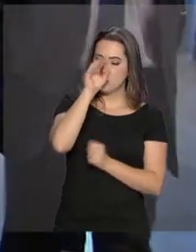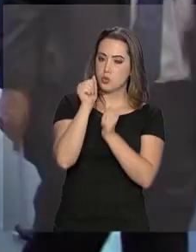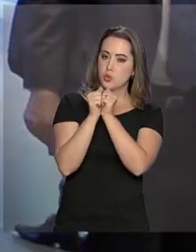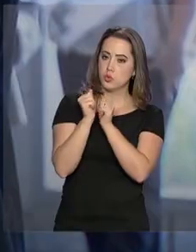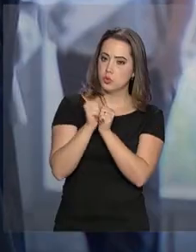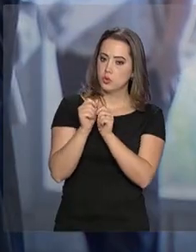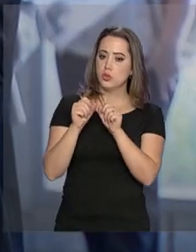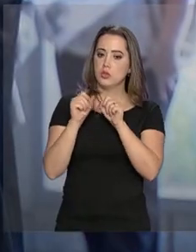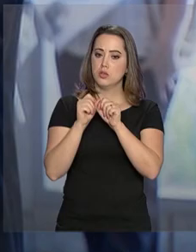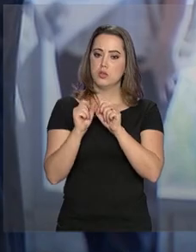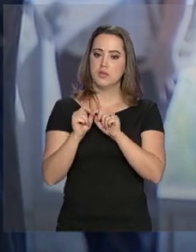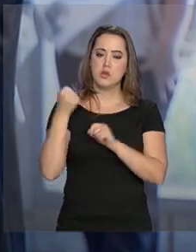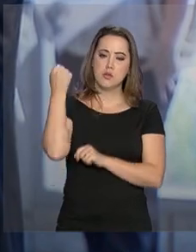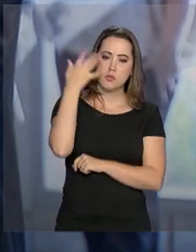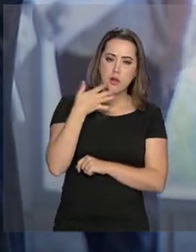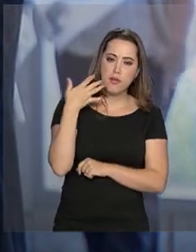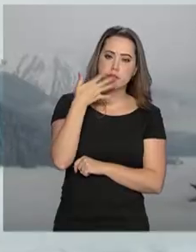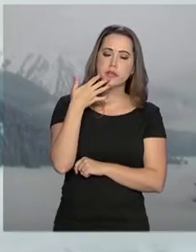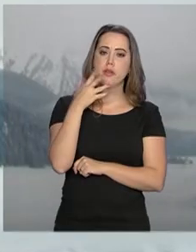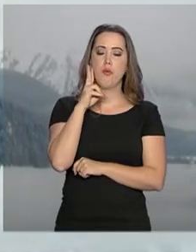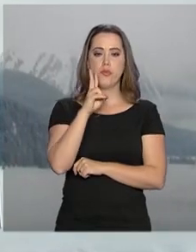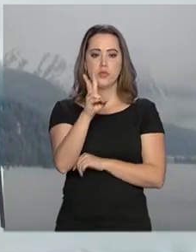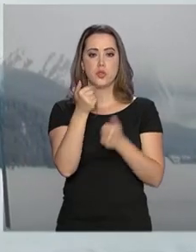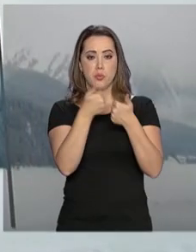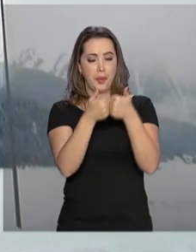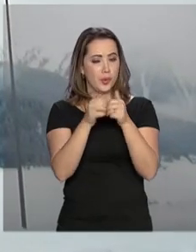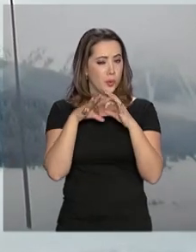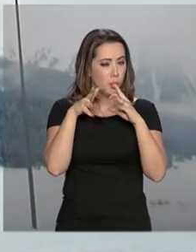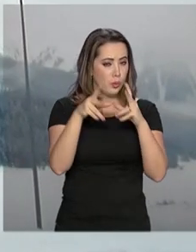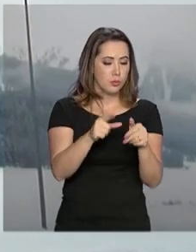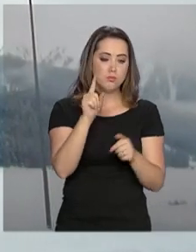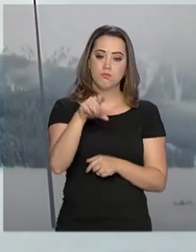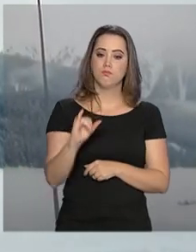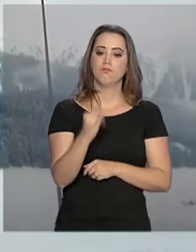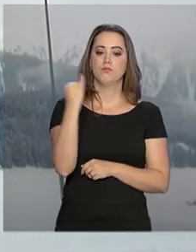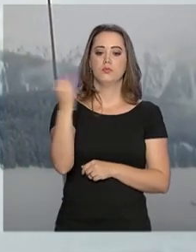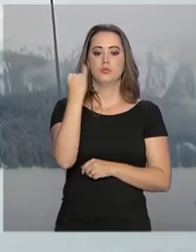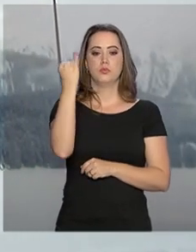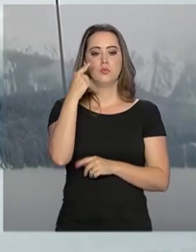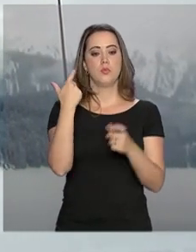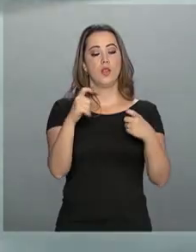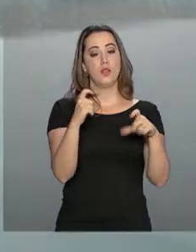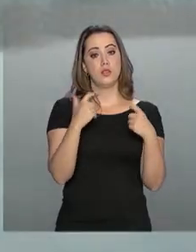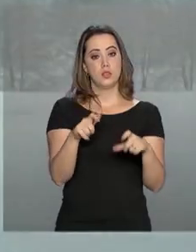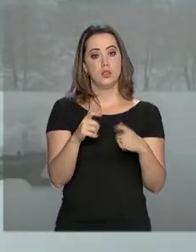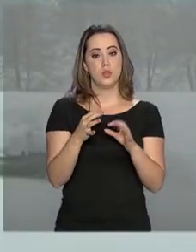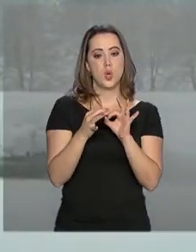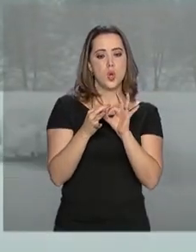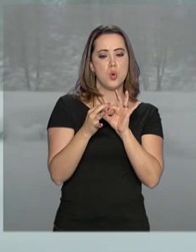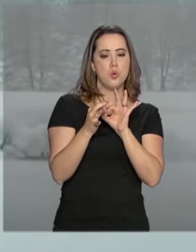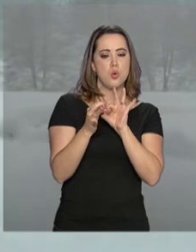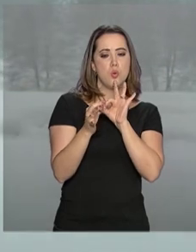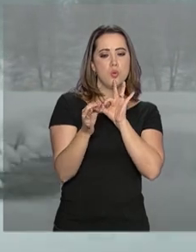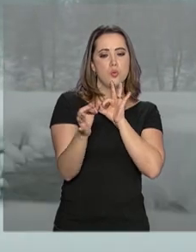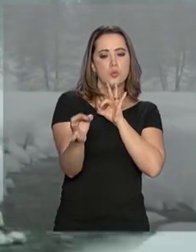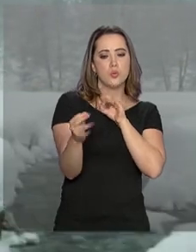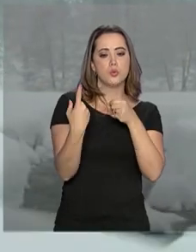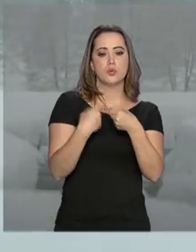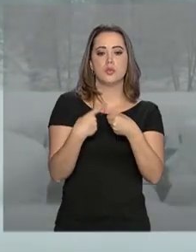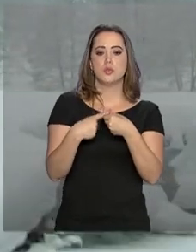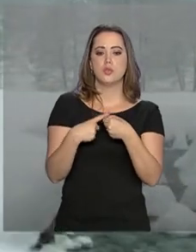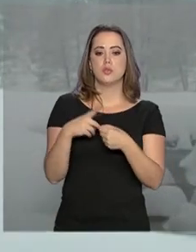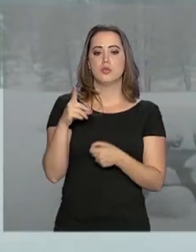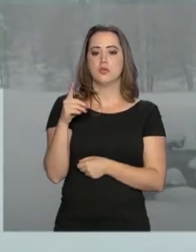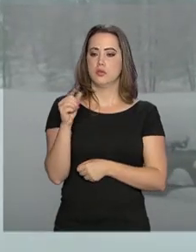faz um seminário ver o seminário então é uma boa oportunidade é um lugar um pouco isolado a cidade lá